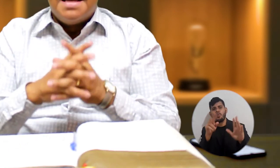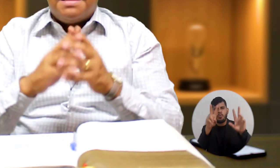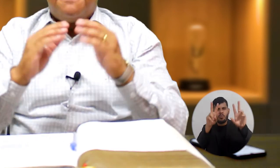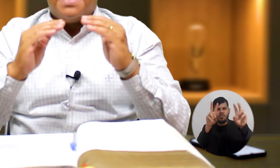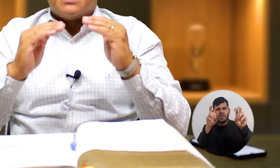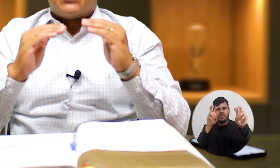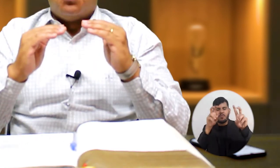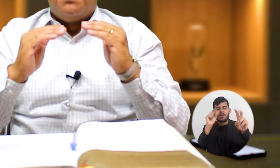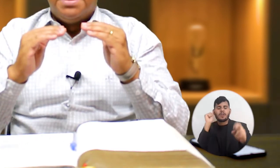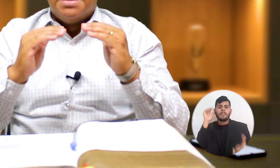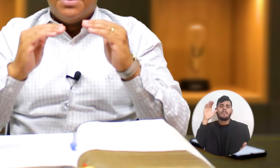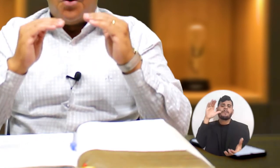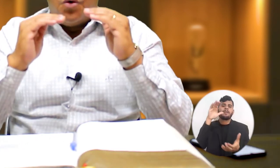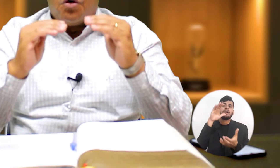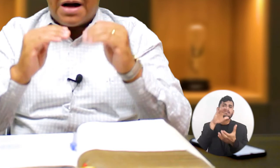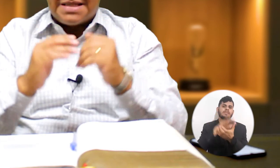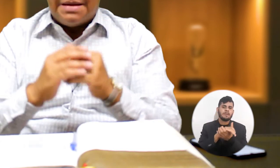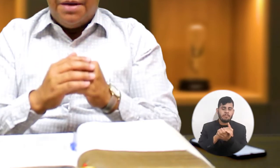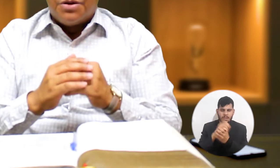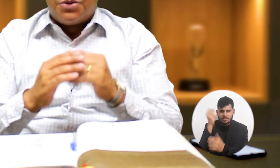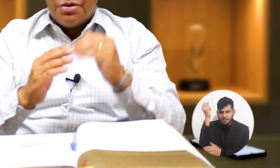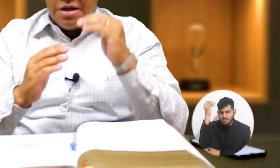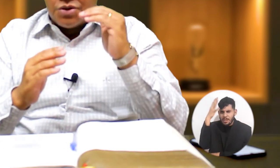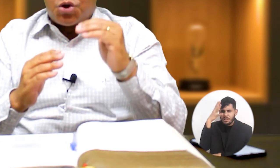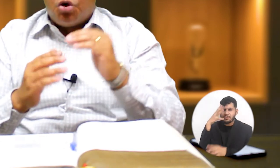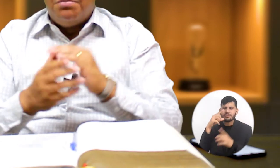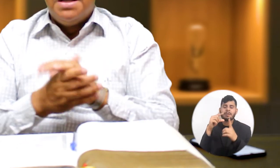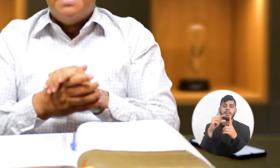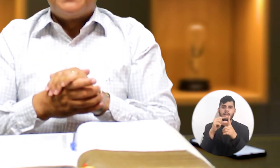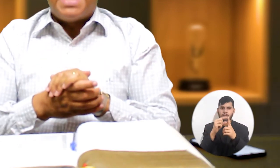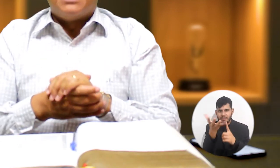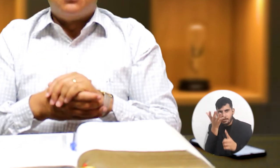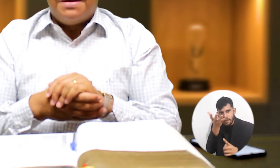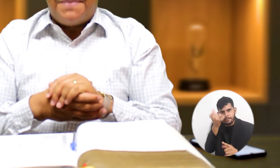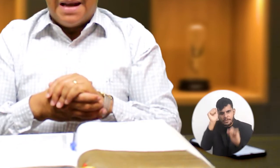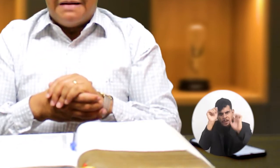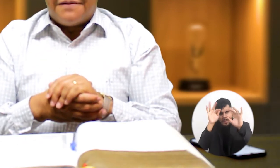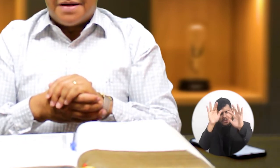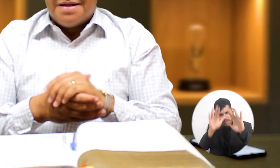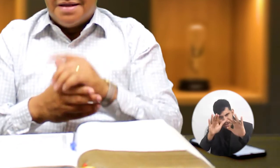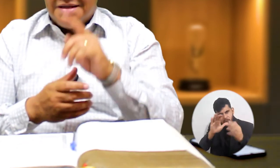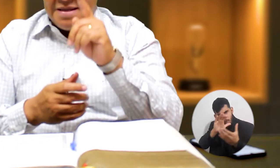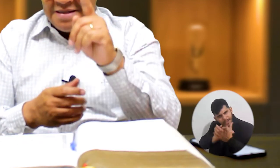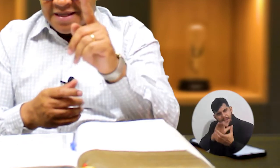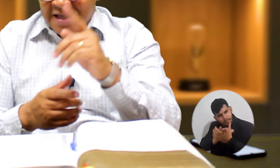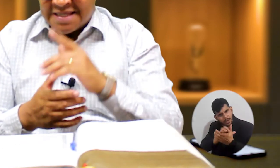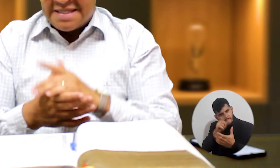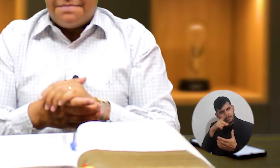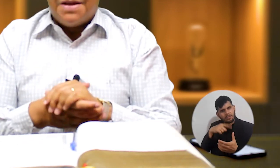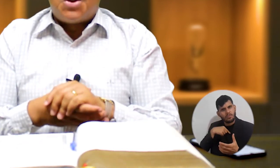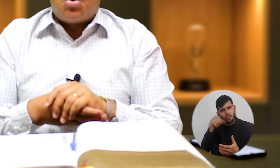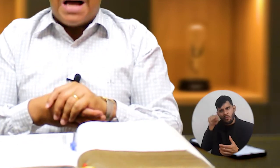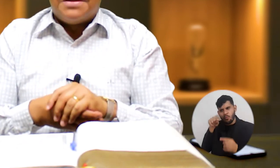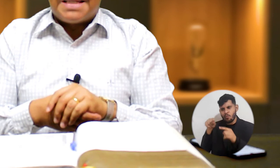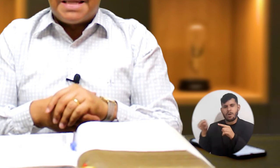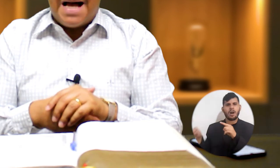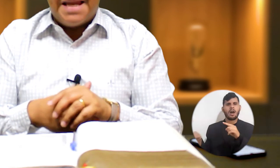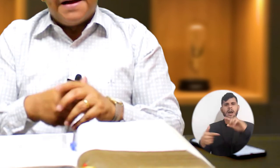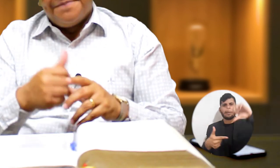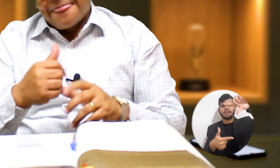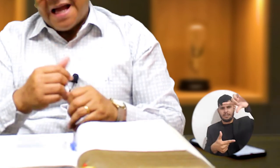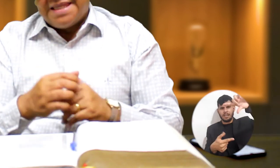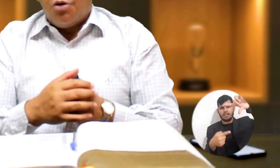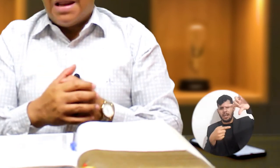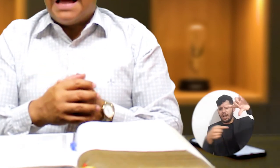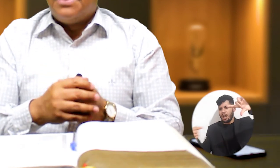abençoada que fala sobre o casamento sob a luz da palavra. Quer ser abençoado nessa